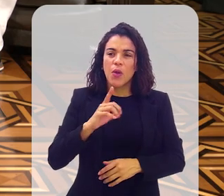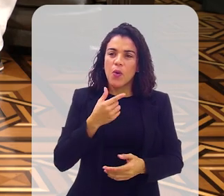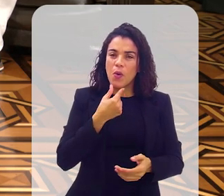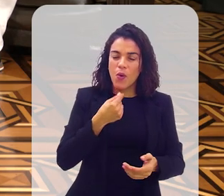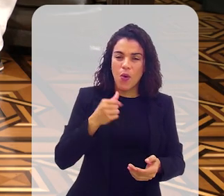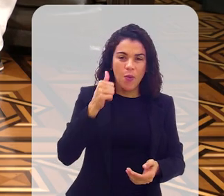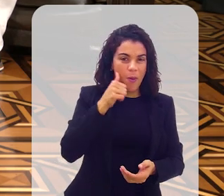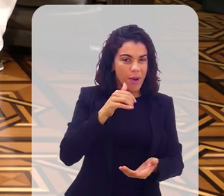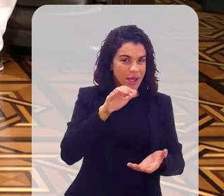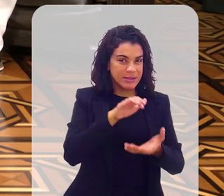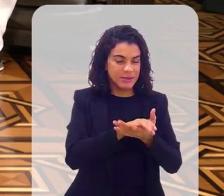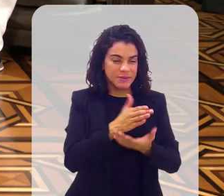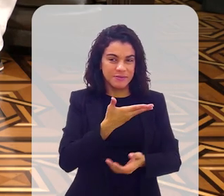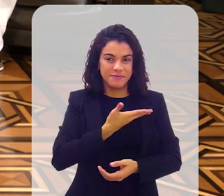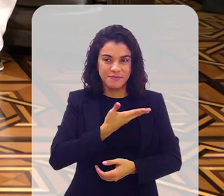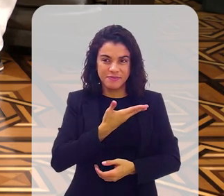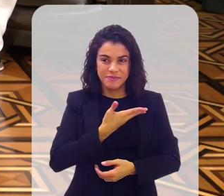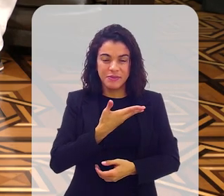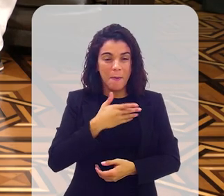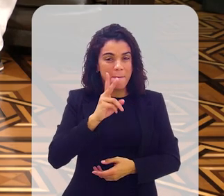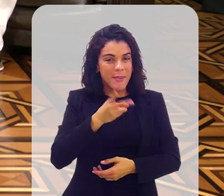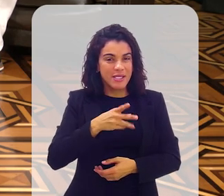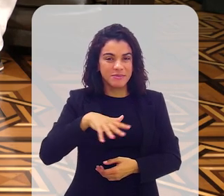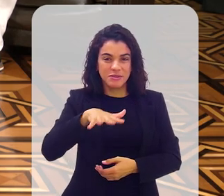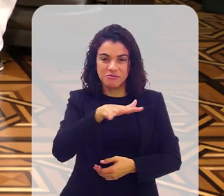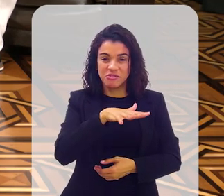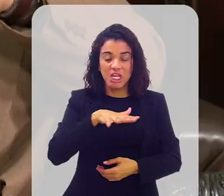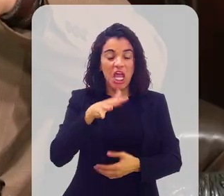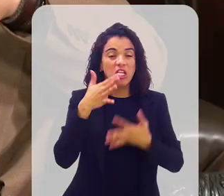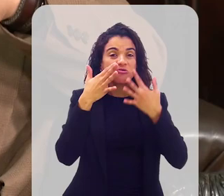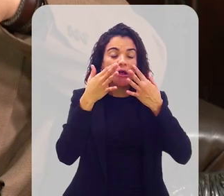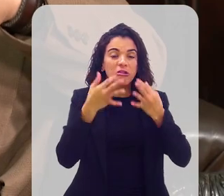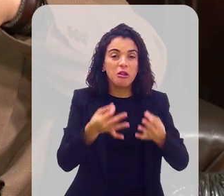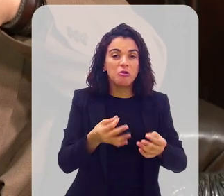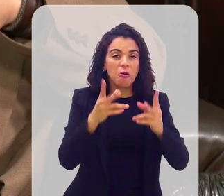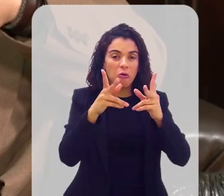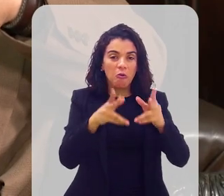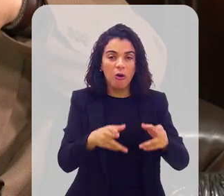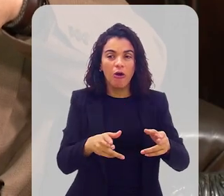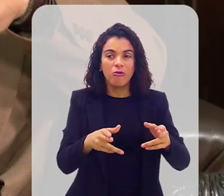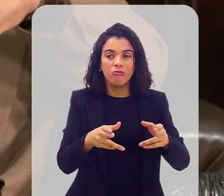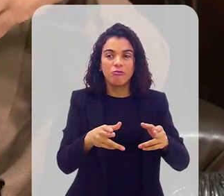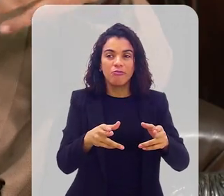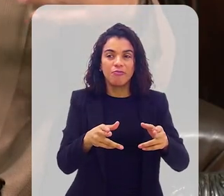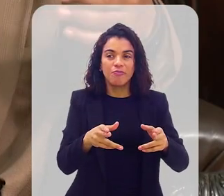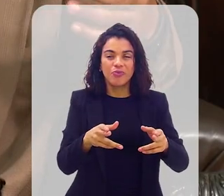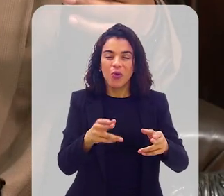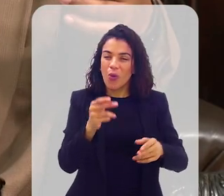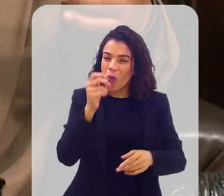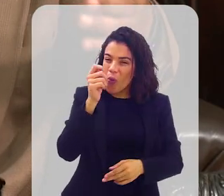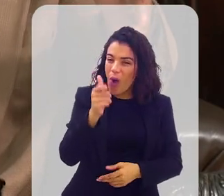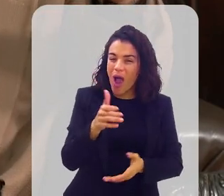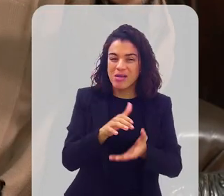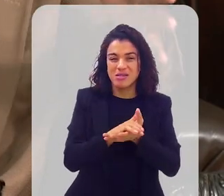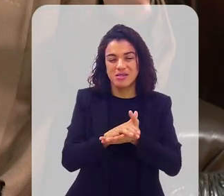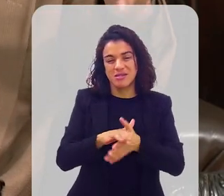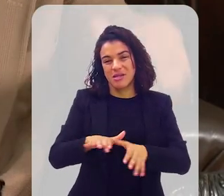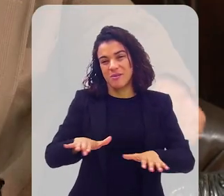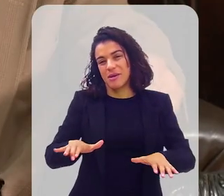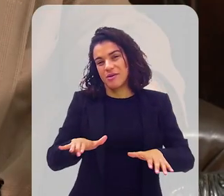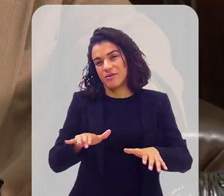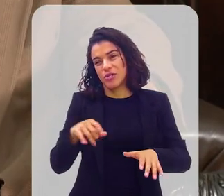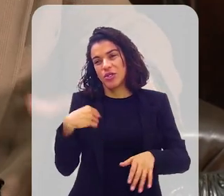tínhamos um casal de amigos que estava nessa situação e eles não se atentaram como vocês se atentaram e estão quase